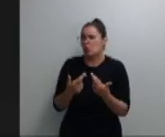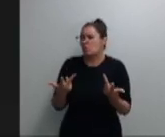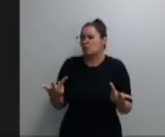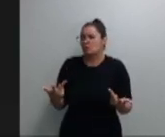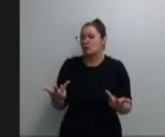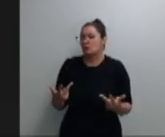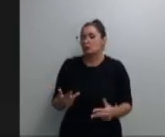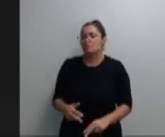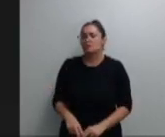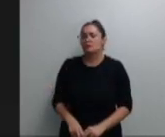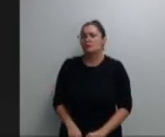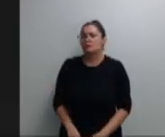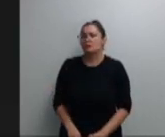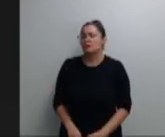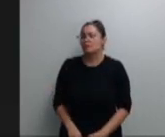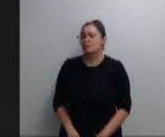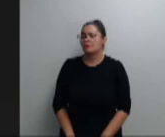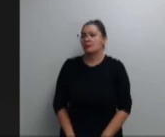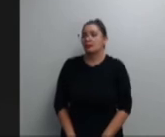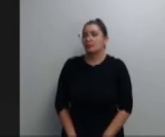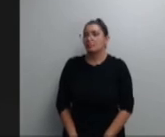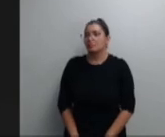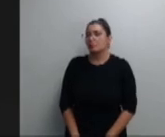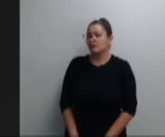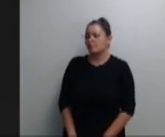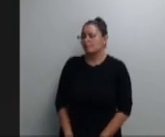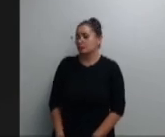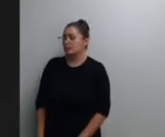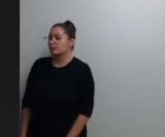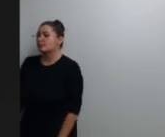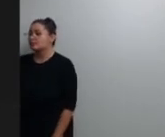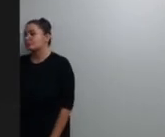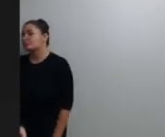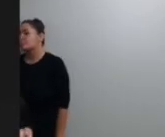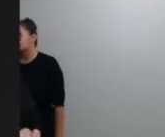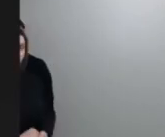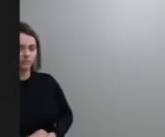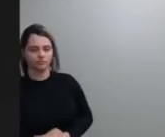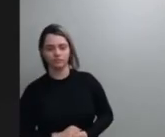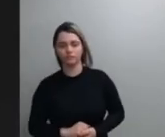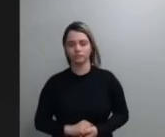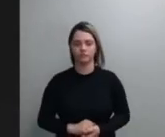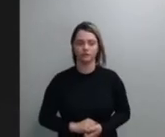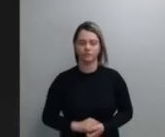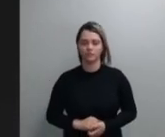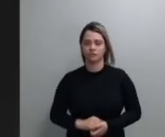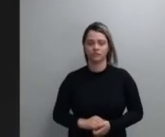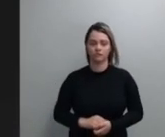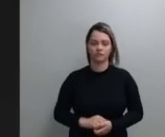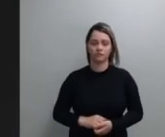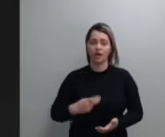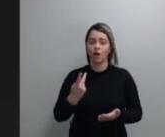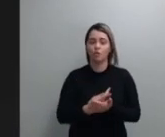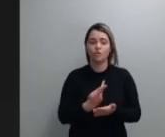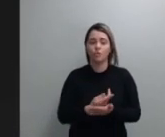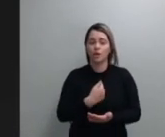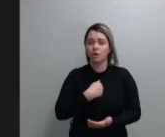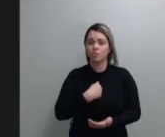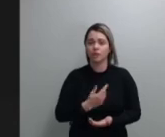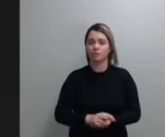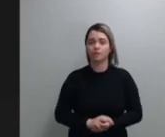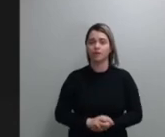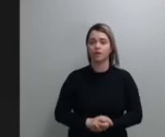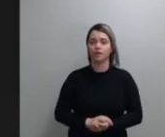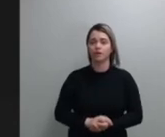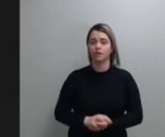respeito ao mesmo empreendimento mas eles não conexão foi um erro meu eu quis fazer você quer mandar para que para que